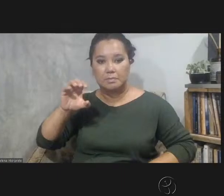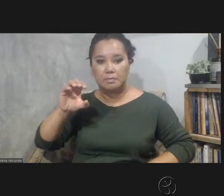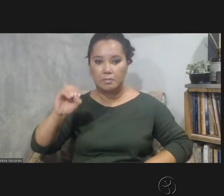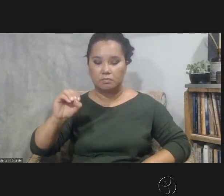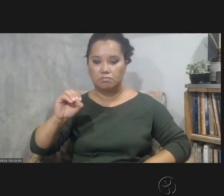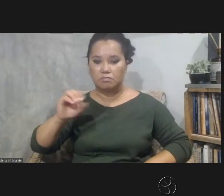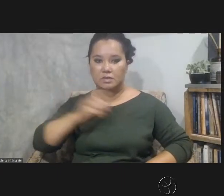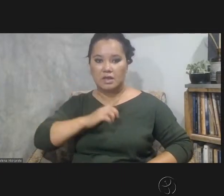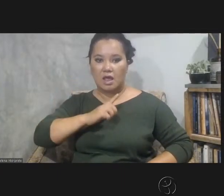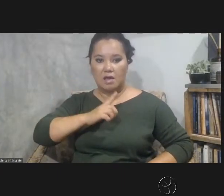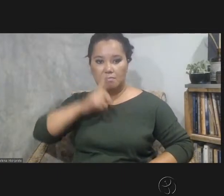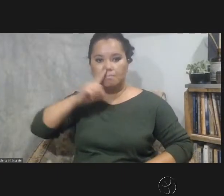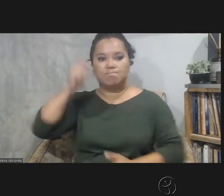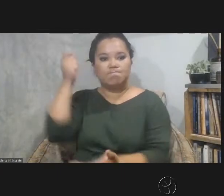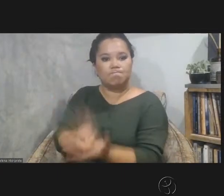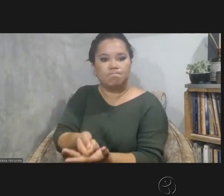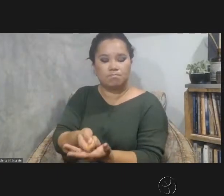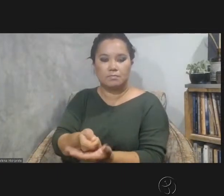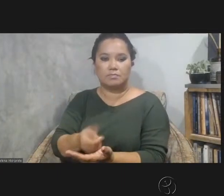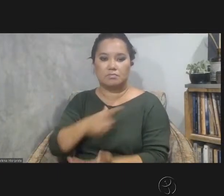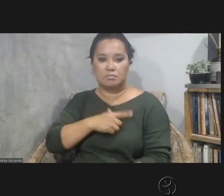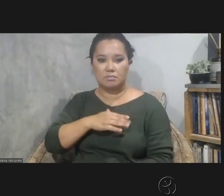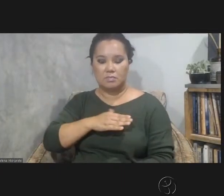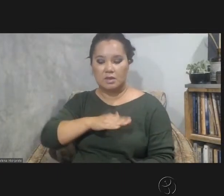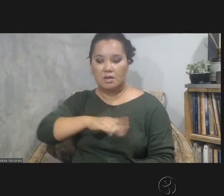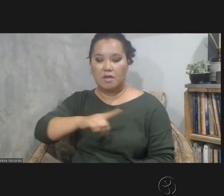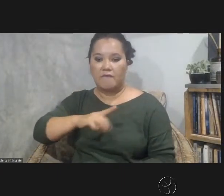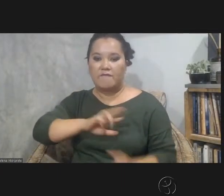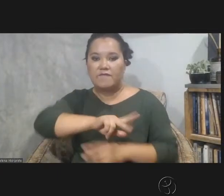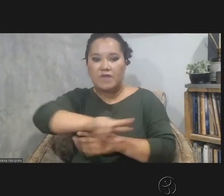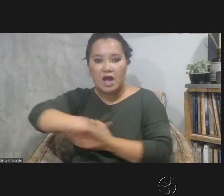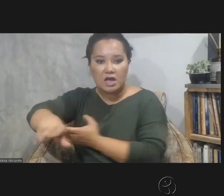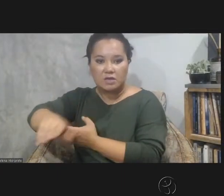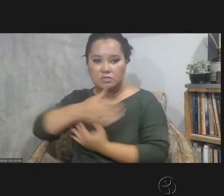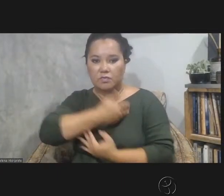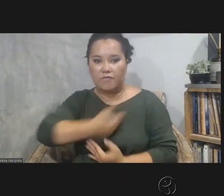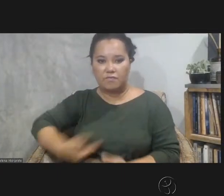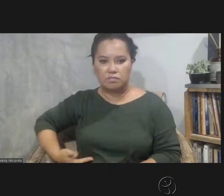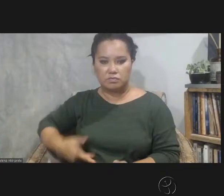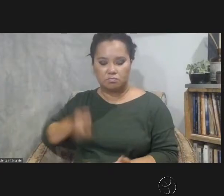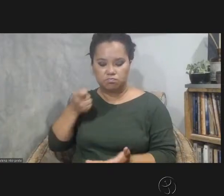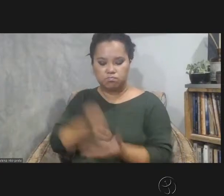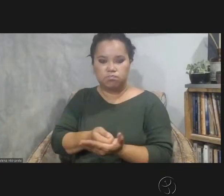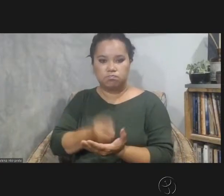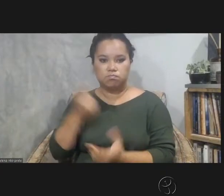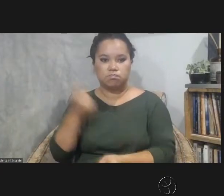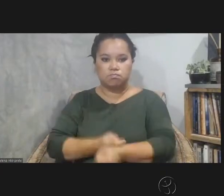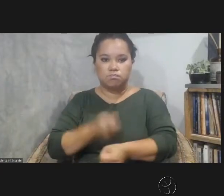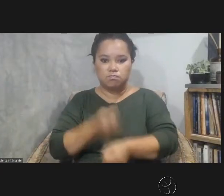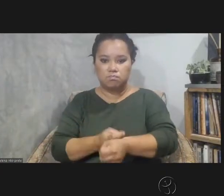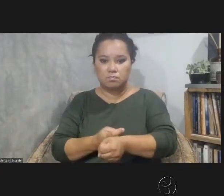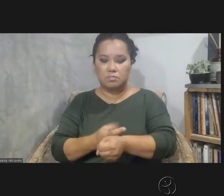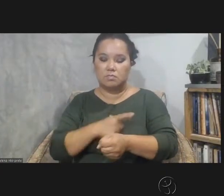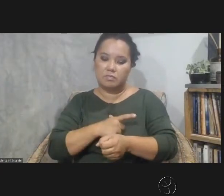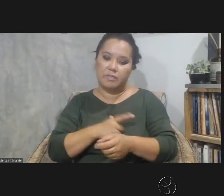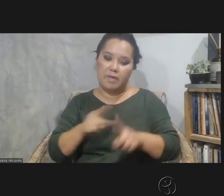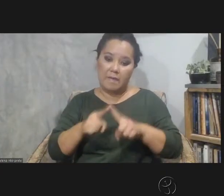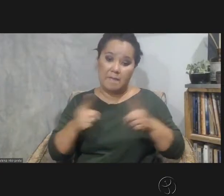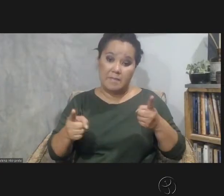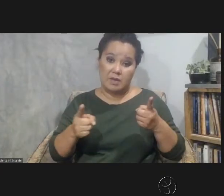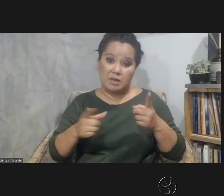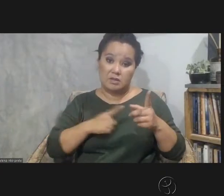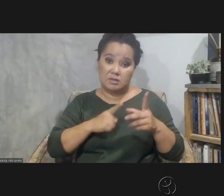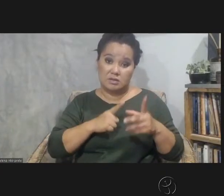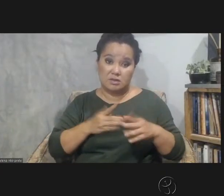melhores intenções e que sua intervenção salvou momentaneamente a civilização